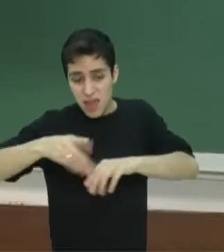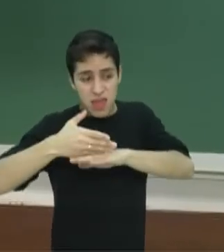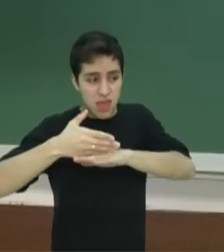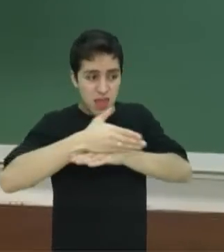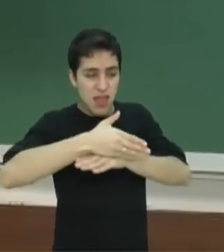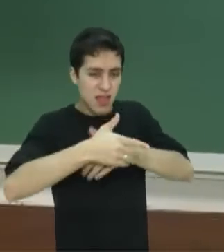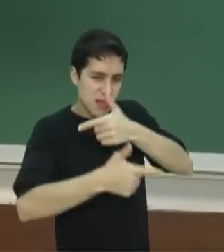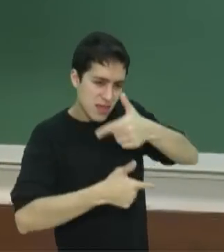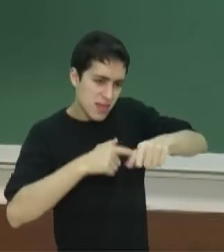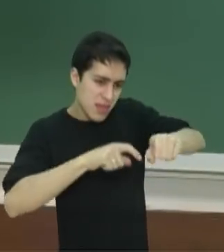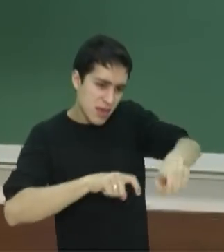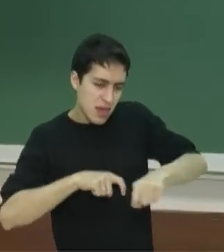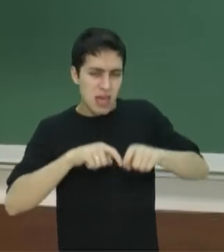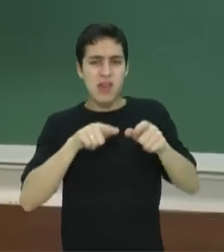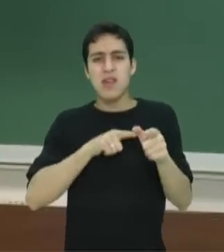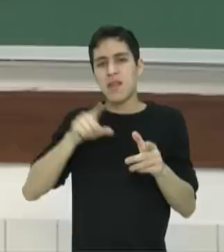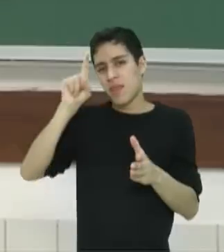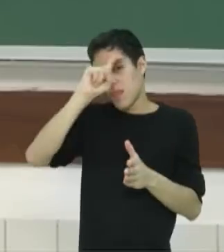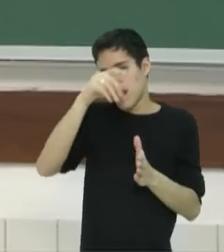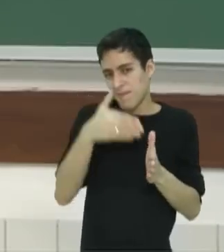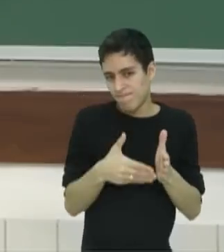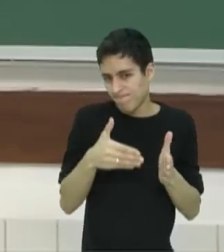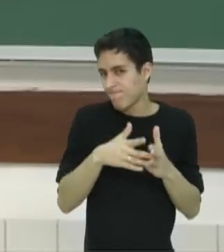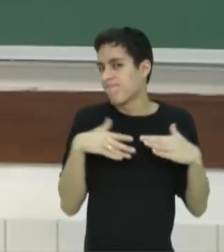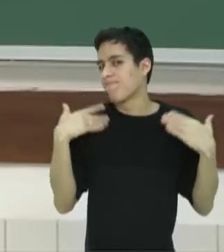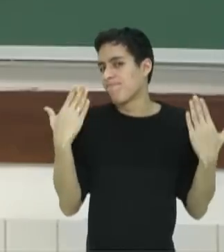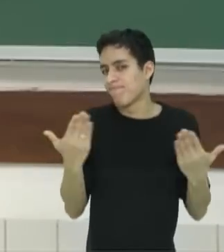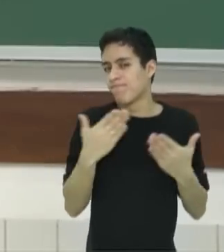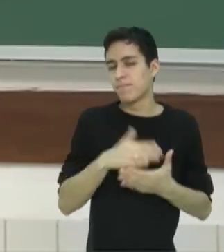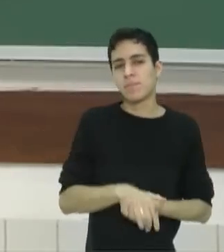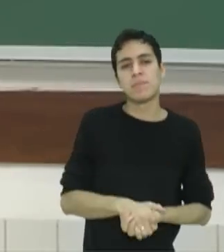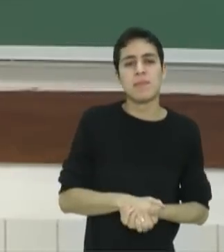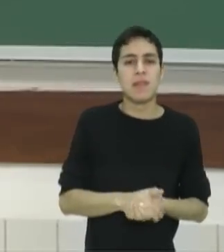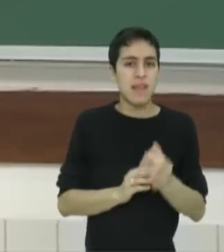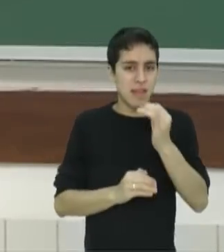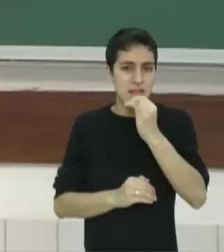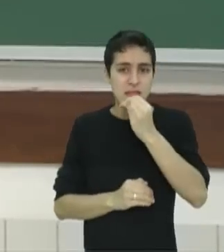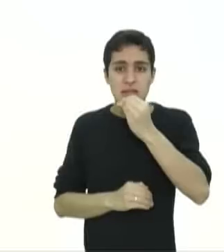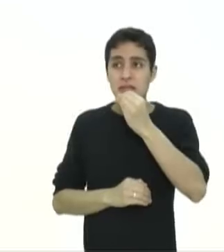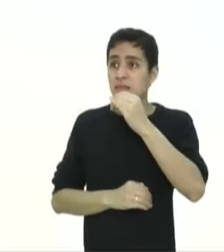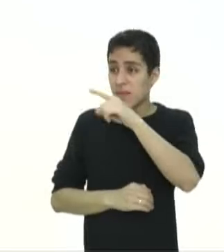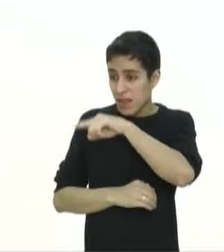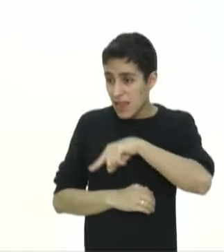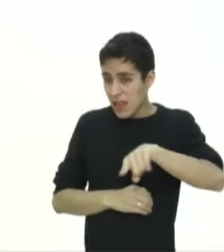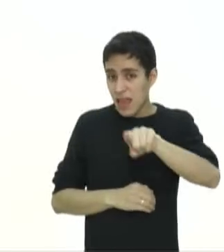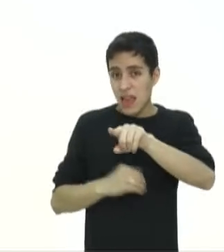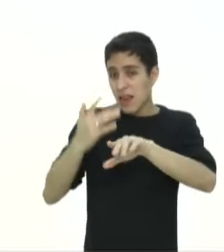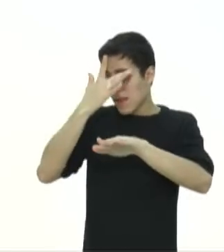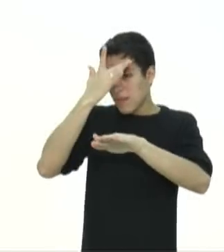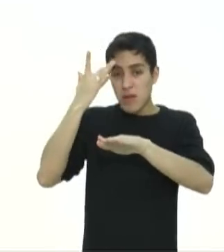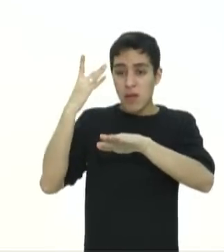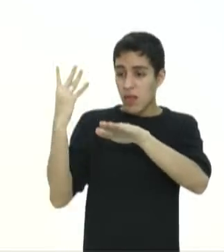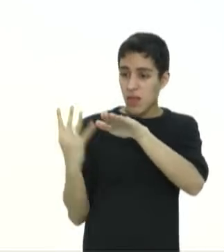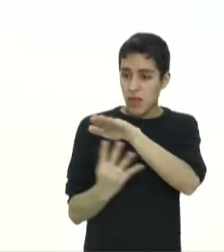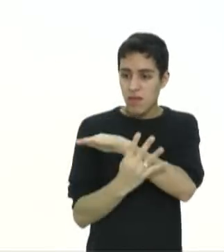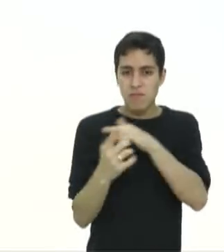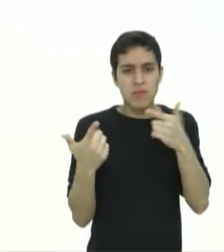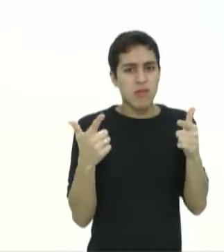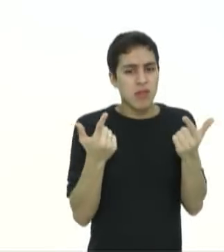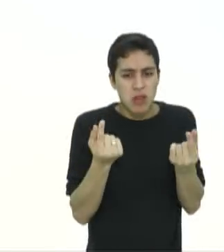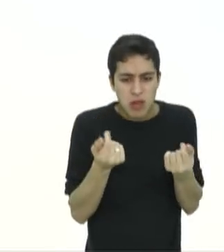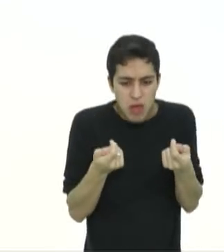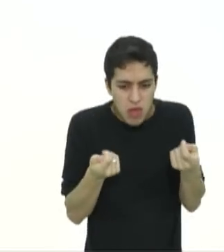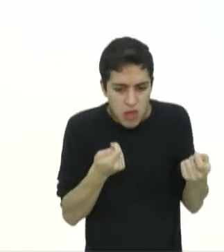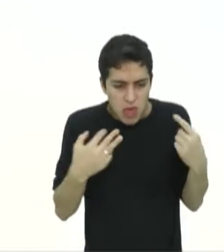tinha algumas dificuldades entre elas. Por exemplo, os imigrantes não tinham dinheiro para custear despesas básicas,